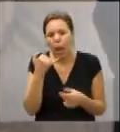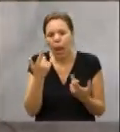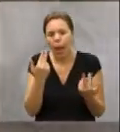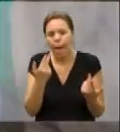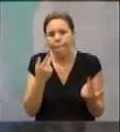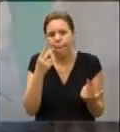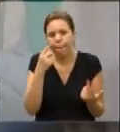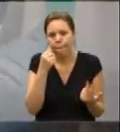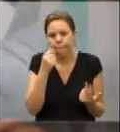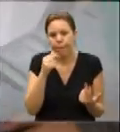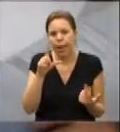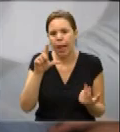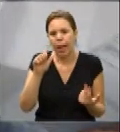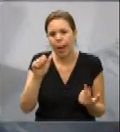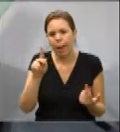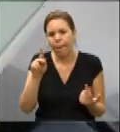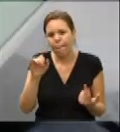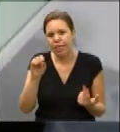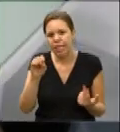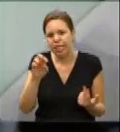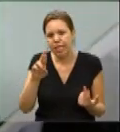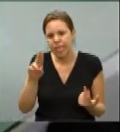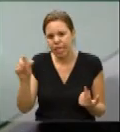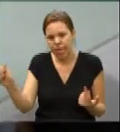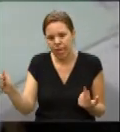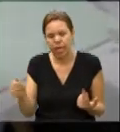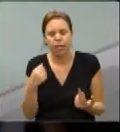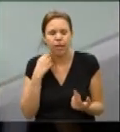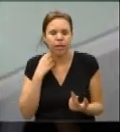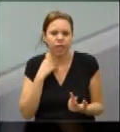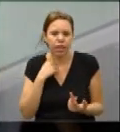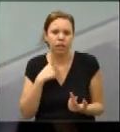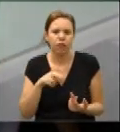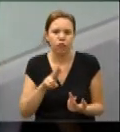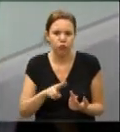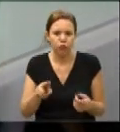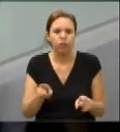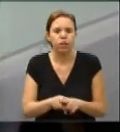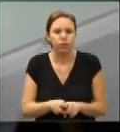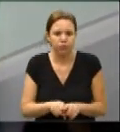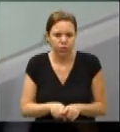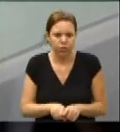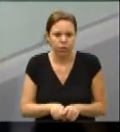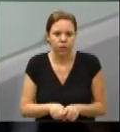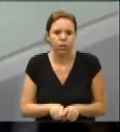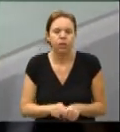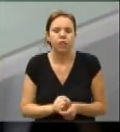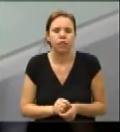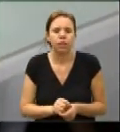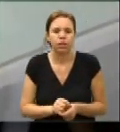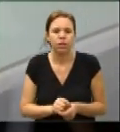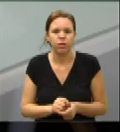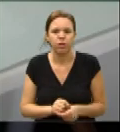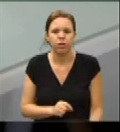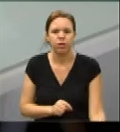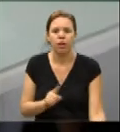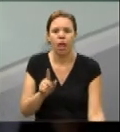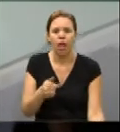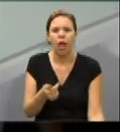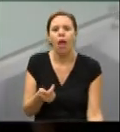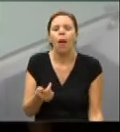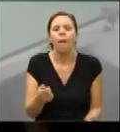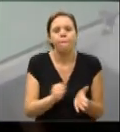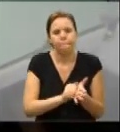que tipo assim, uma mecânica penso, né? E eu estou usando também o limpa-tipos. Isso aqui é uma